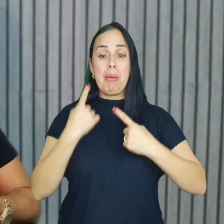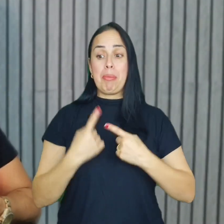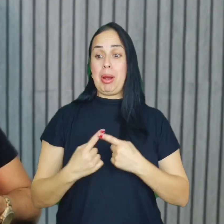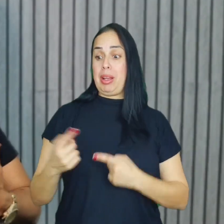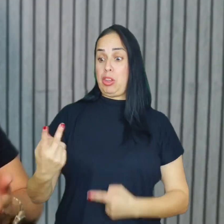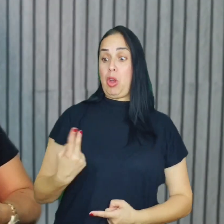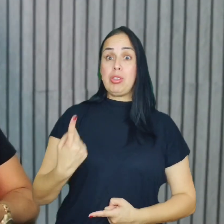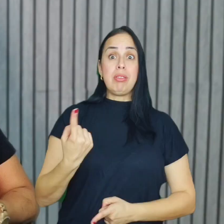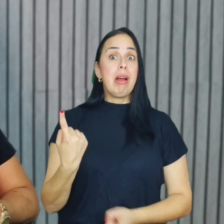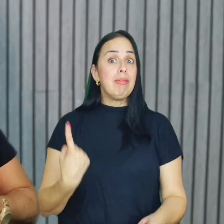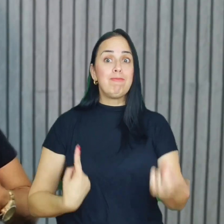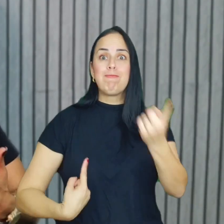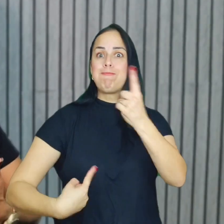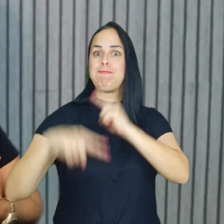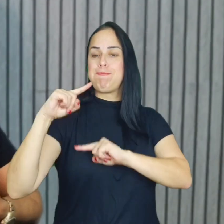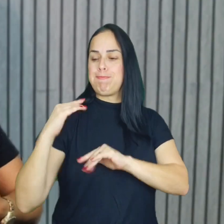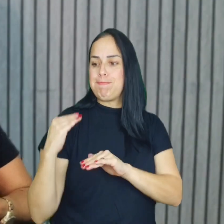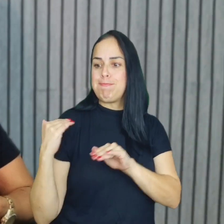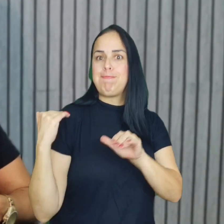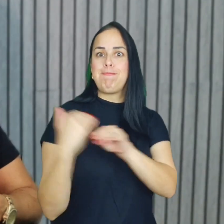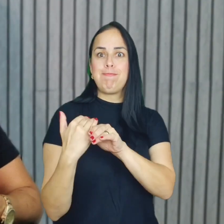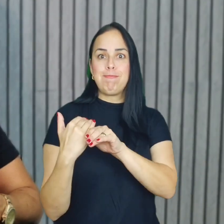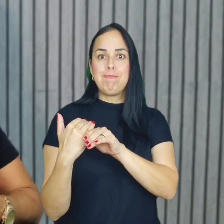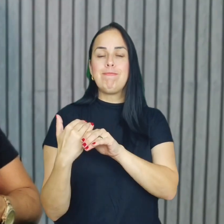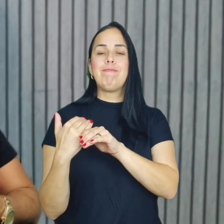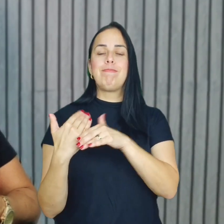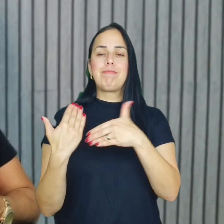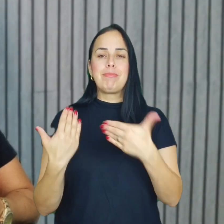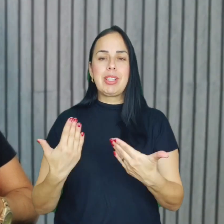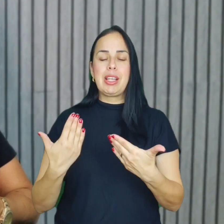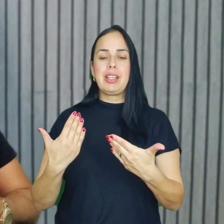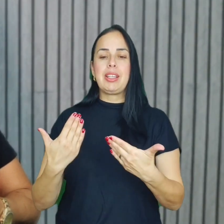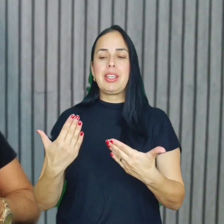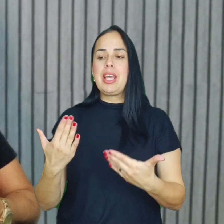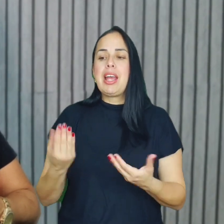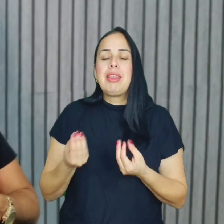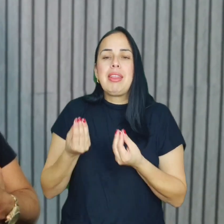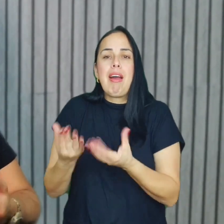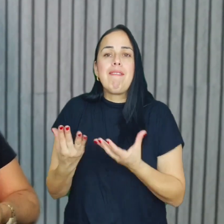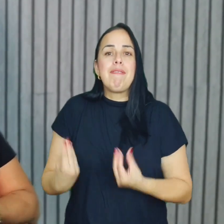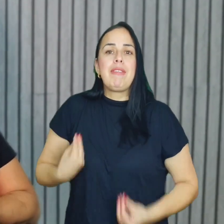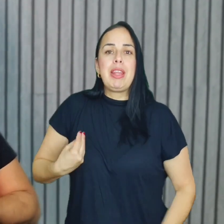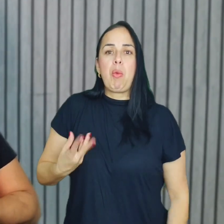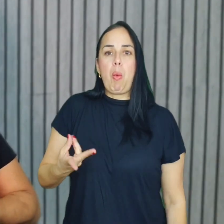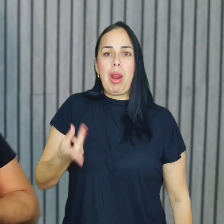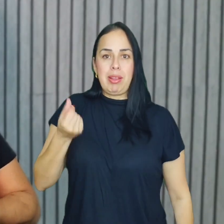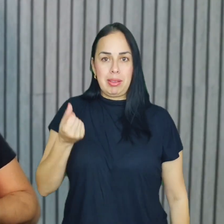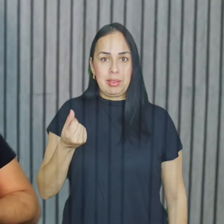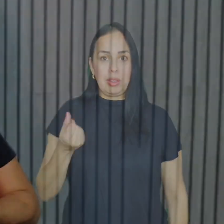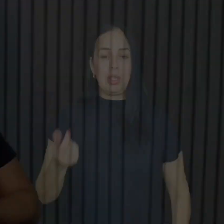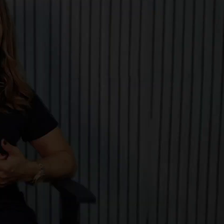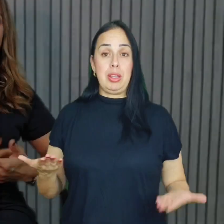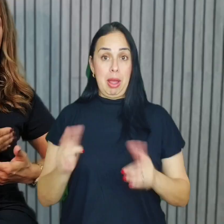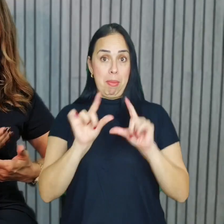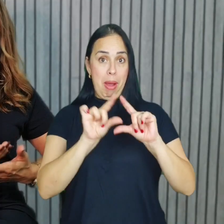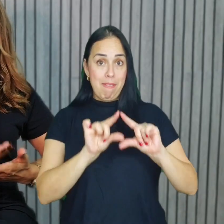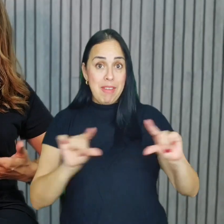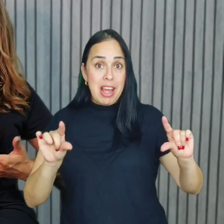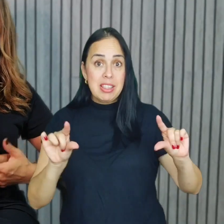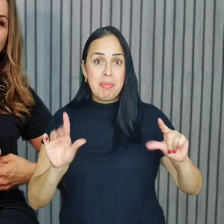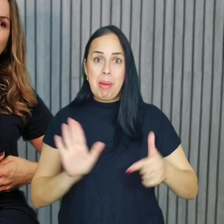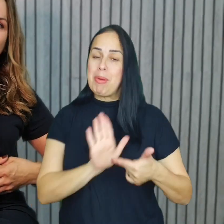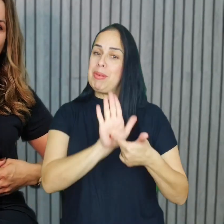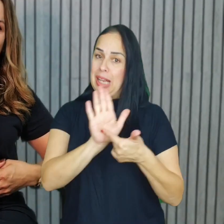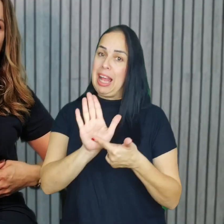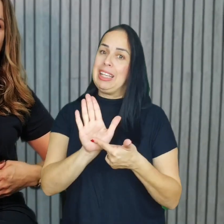que eu estava evoluindo junto com meu filho, e que isso ia trazer qualidade de vida. Se eu tenho